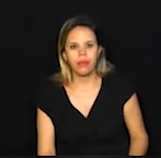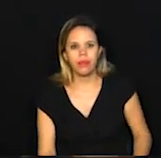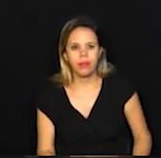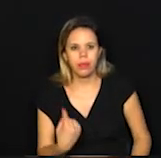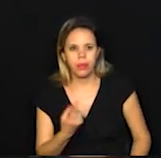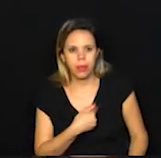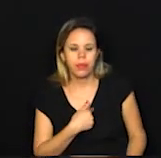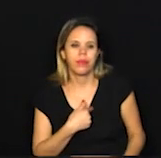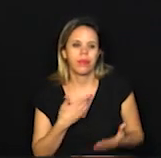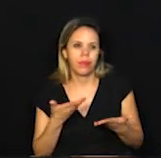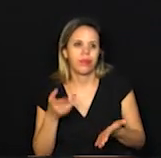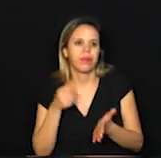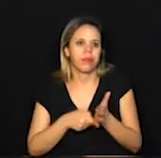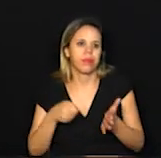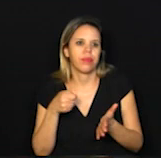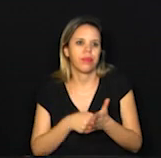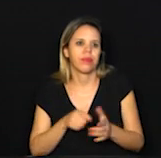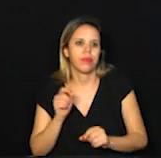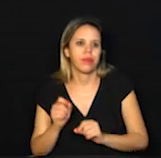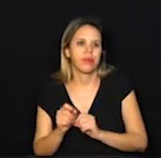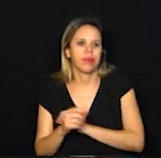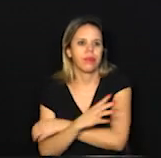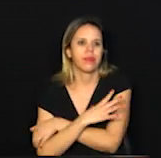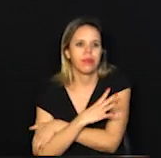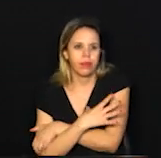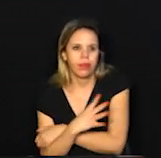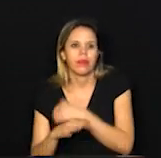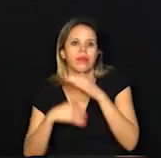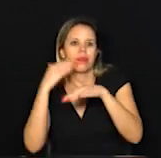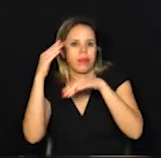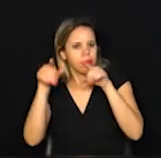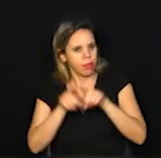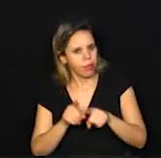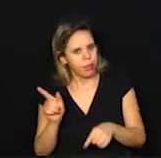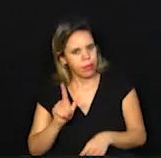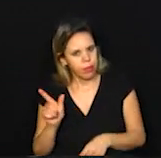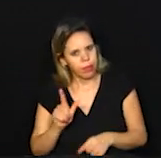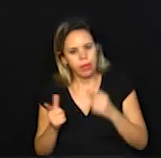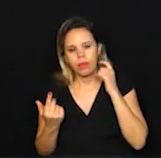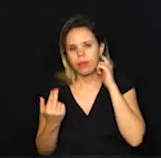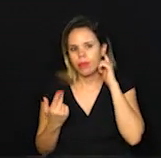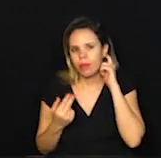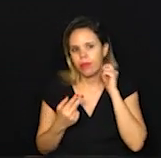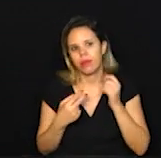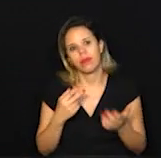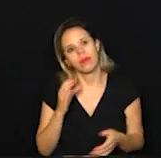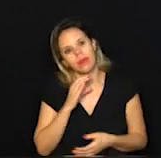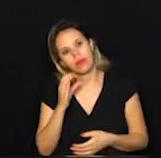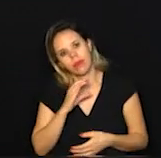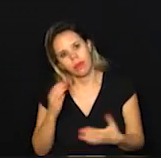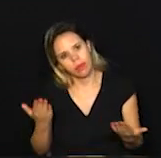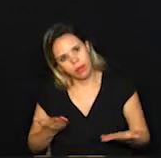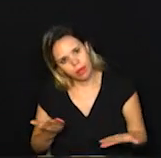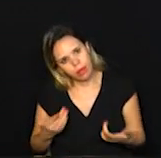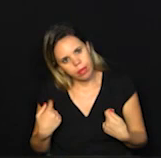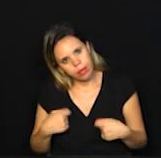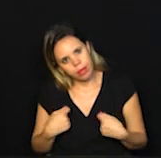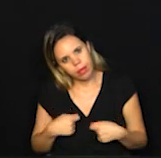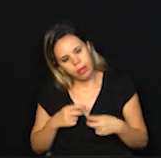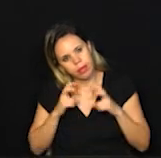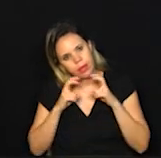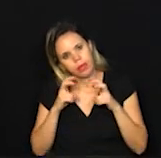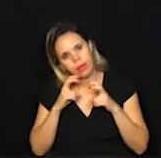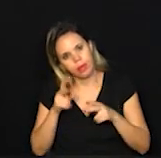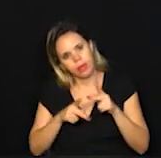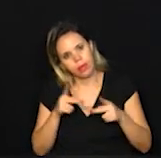Nós estamos lutando para que a cidade tenha desenvolvimento. Claro, como disse o Pio, a emergência é agora, precisamos socorrer aqueles